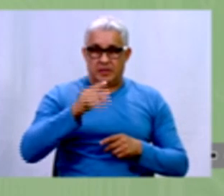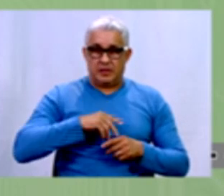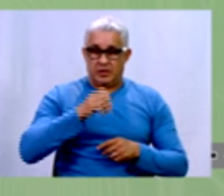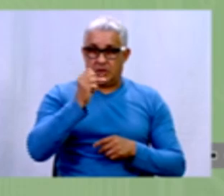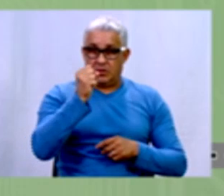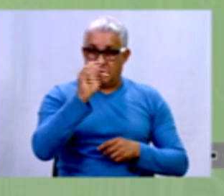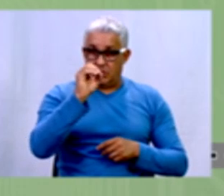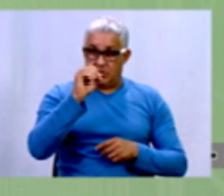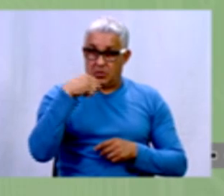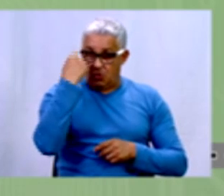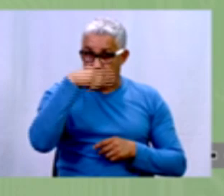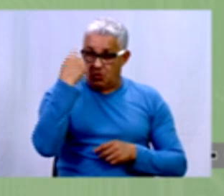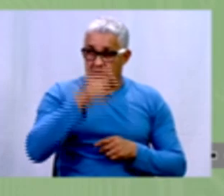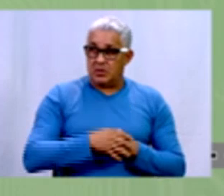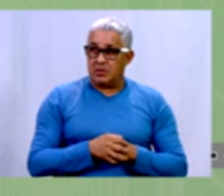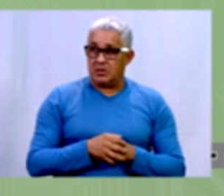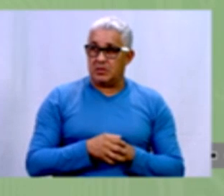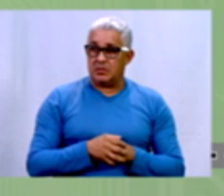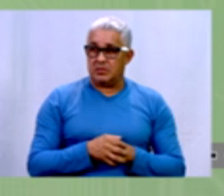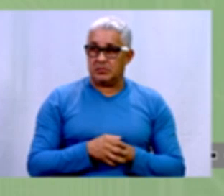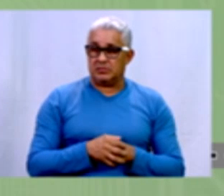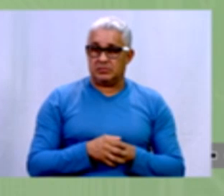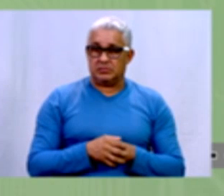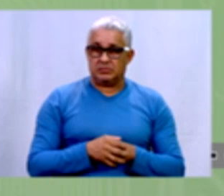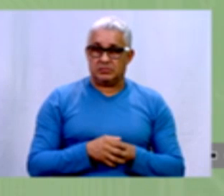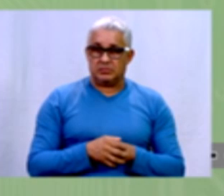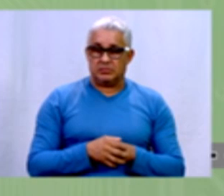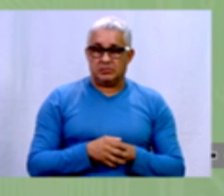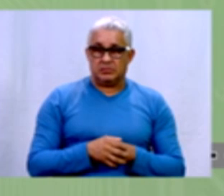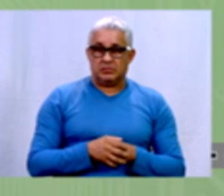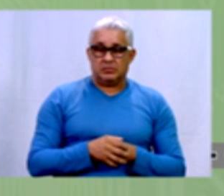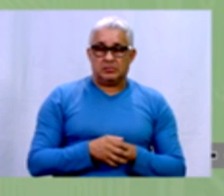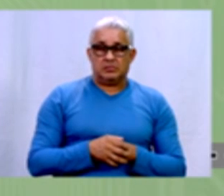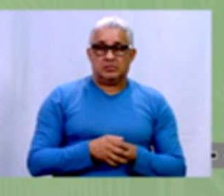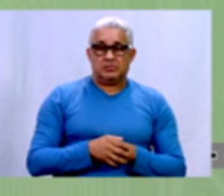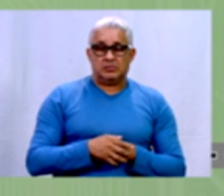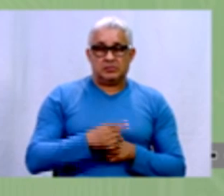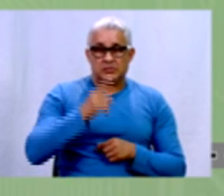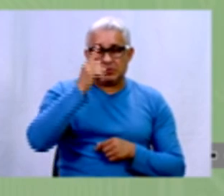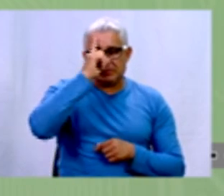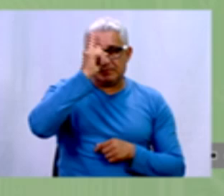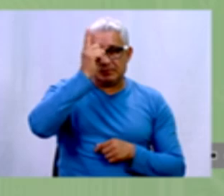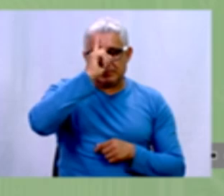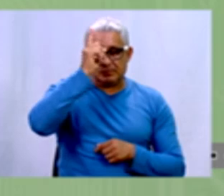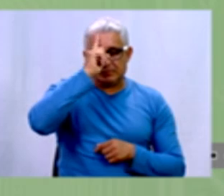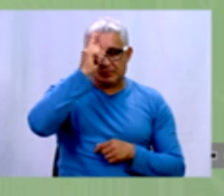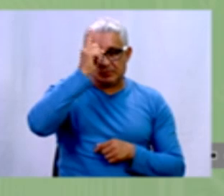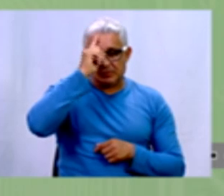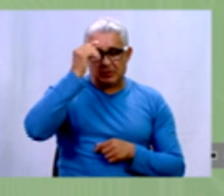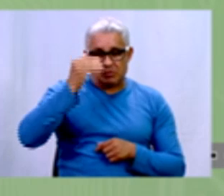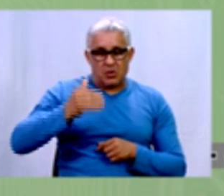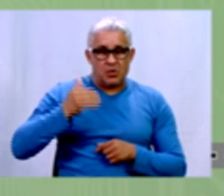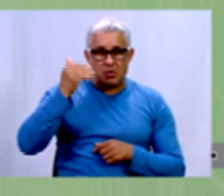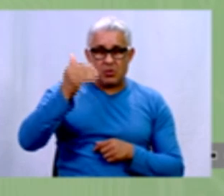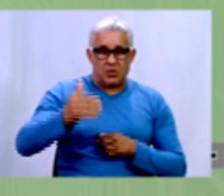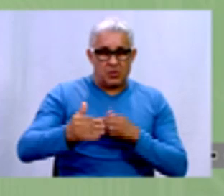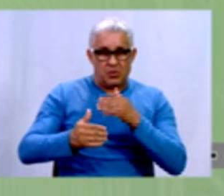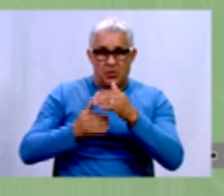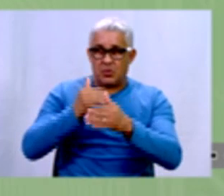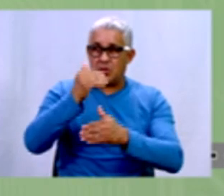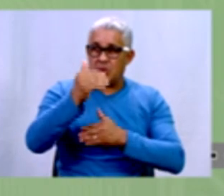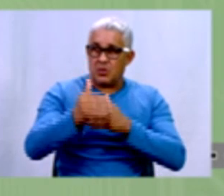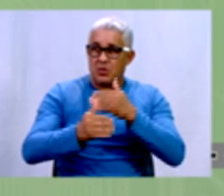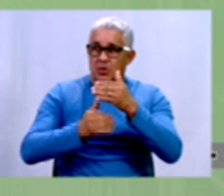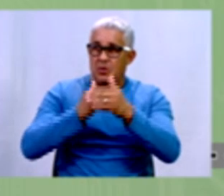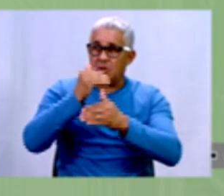horas, tá? E aí, conforme os dias vão passando, certo? Olha só, aqui ele está até maior, não é para